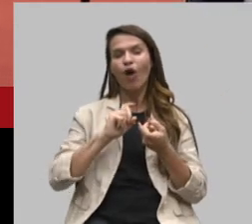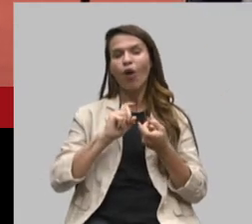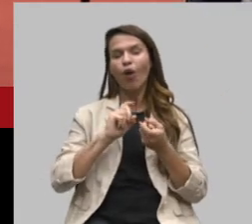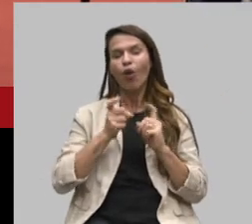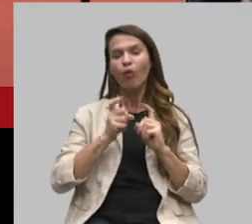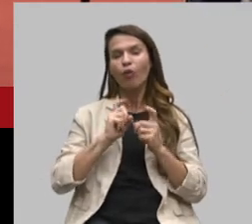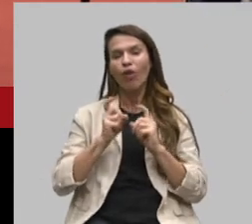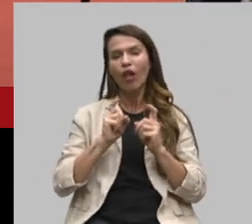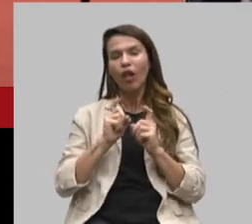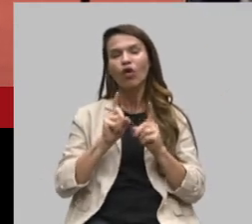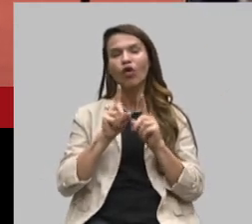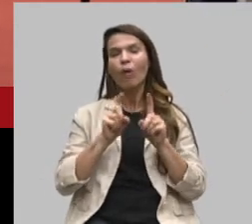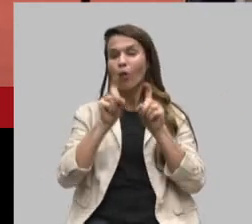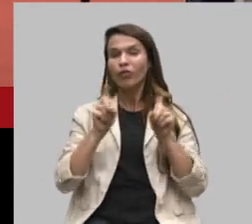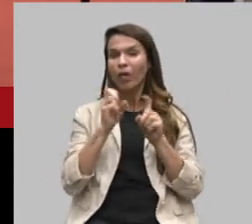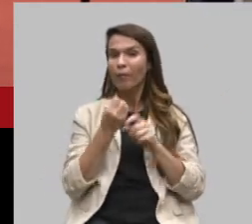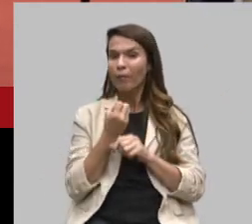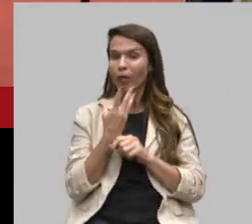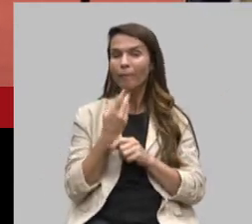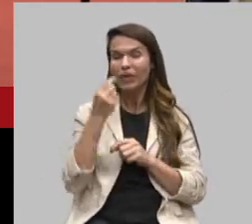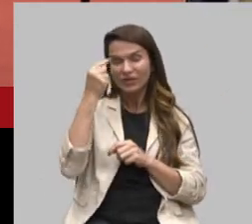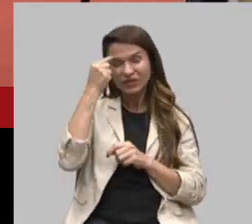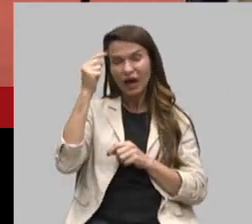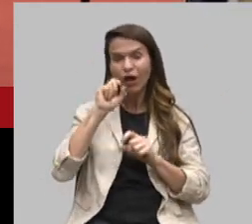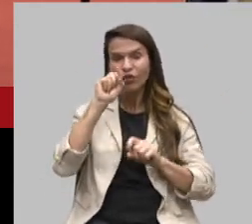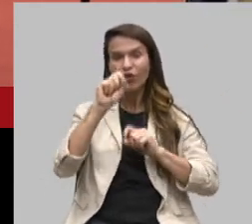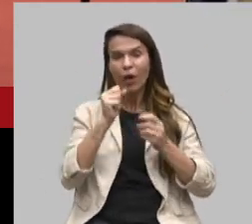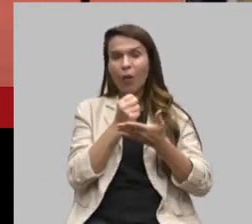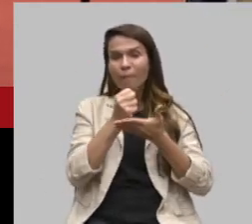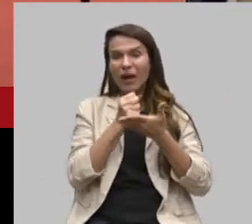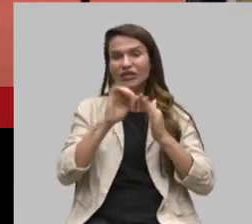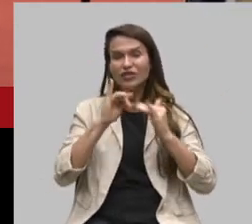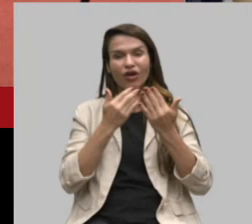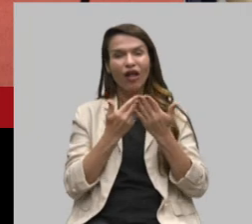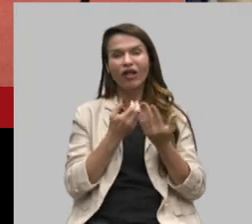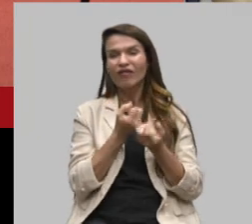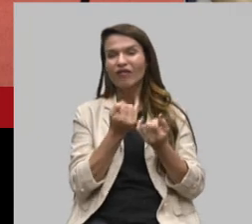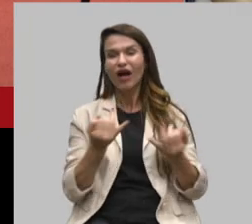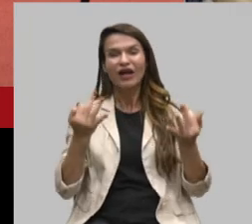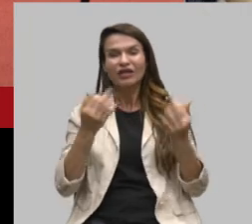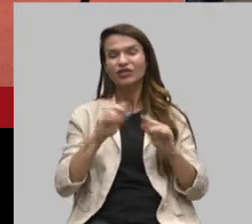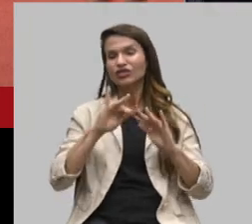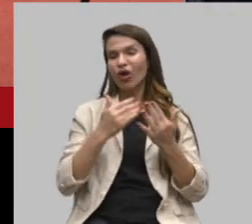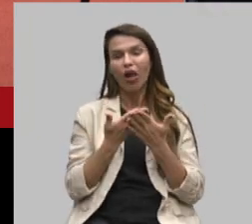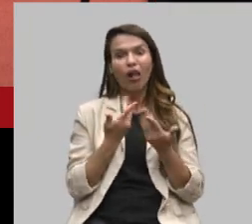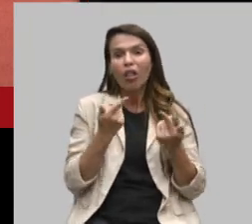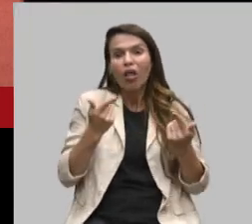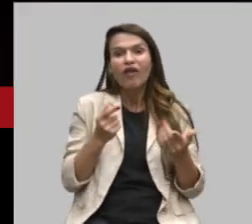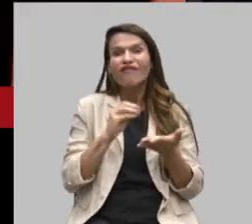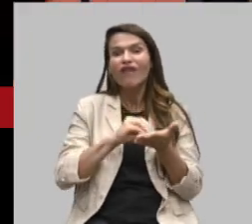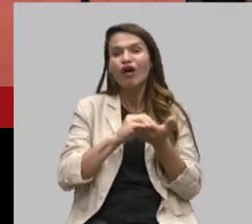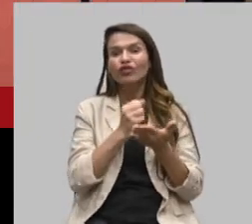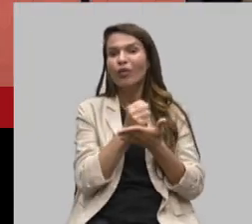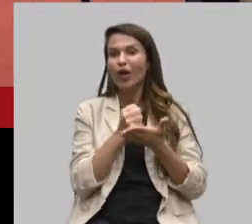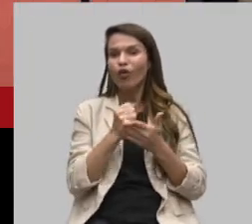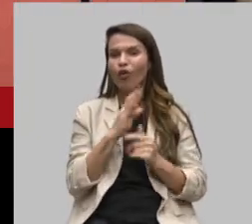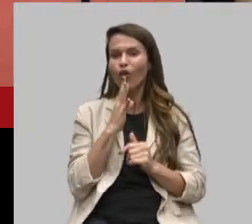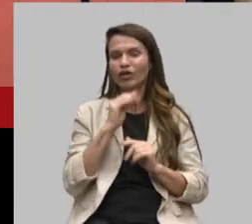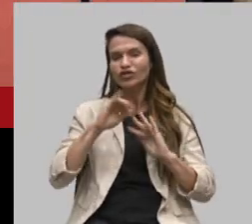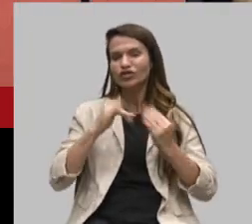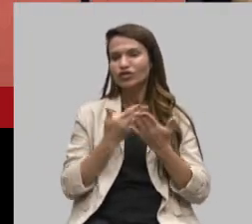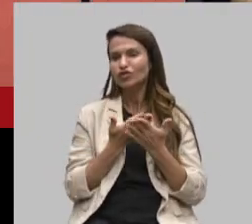gente precisa pensar tá no básico da escola já que tem muitas escolas que não tem nenhum básico conheço escolas da minha cidade que não tem nem